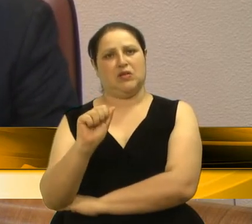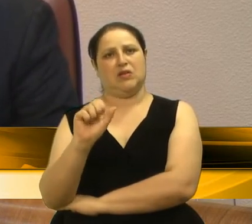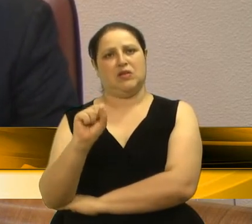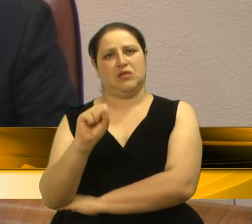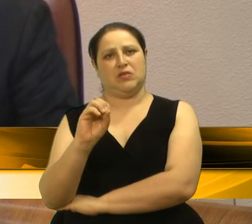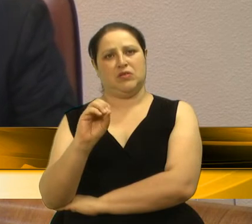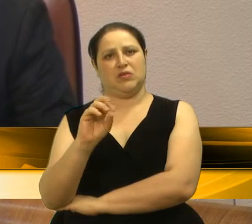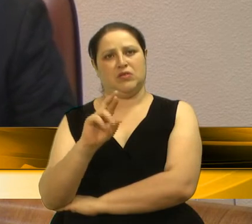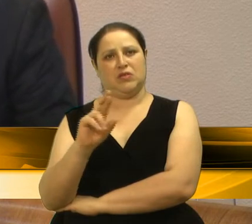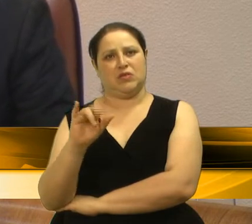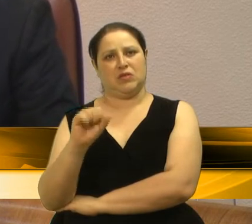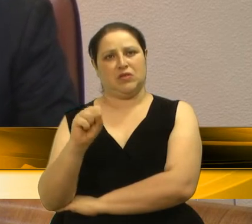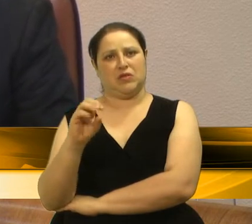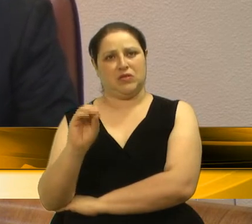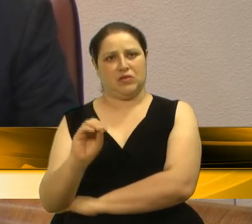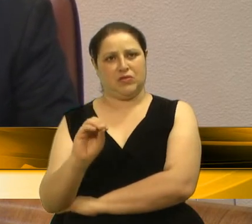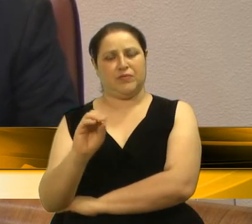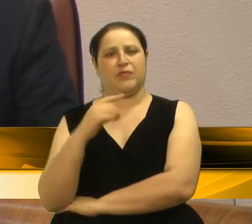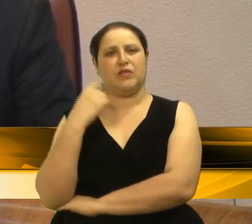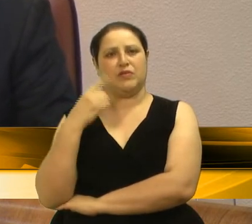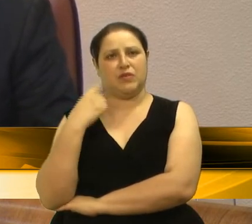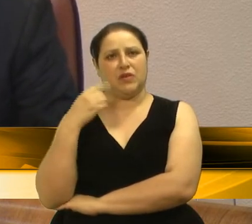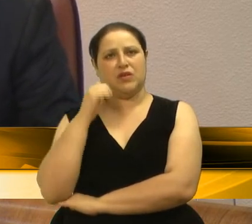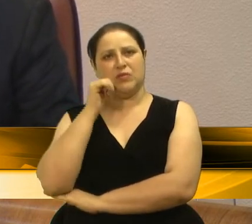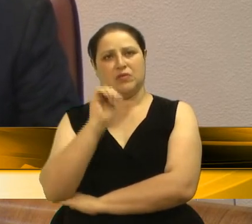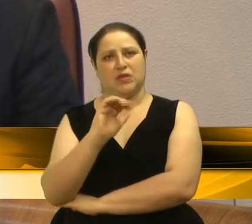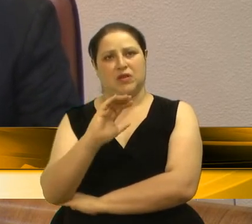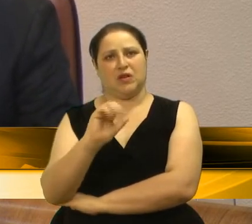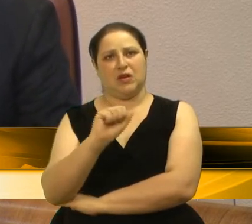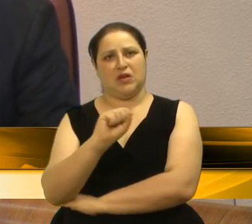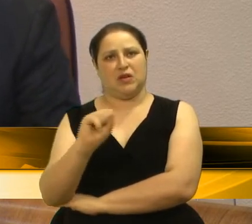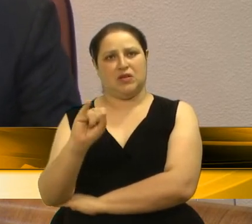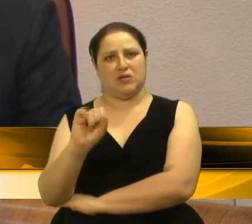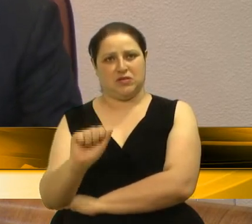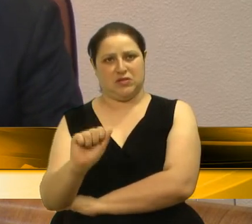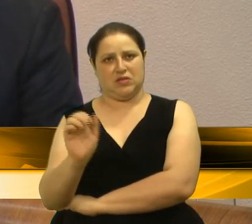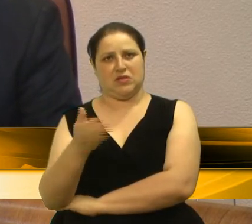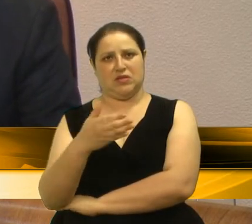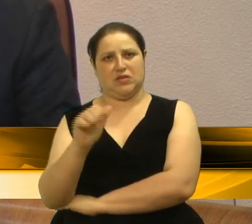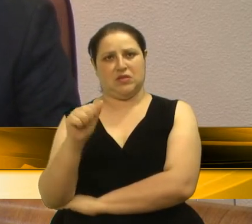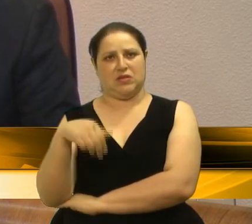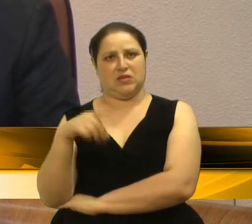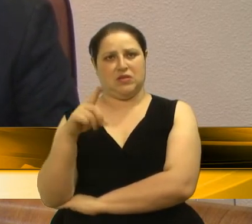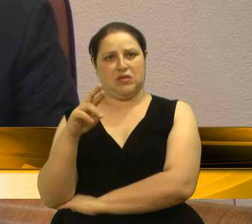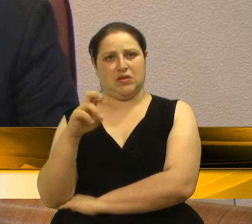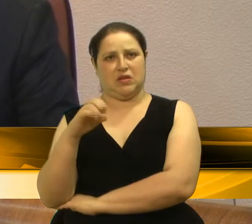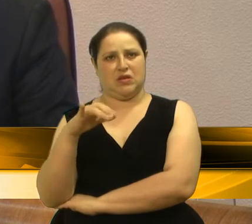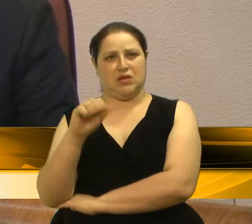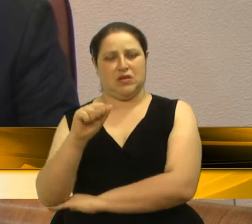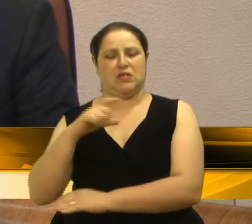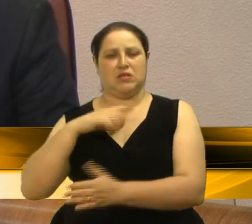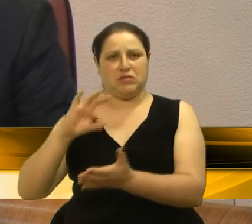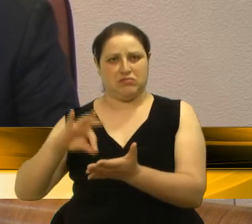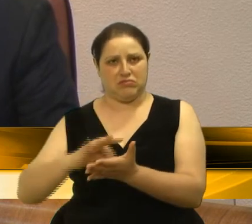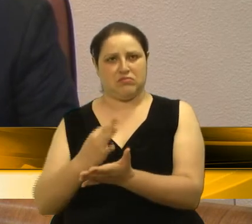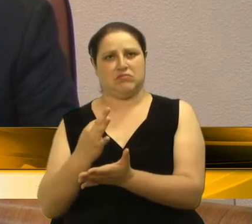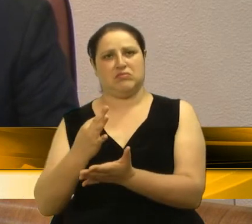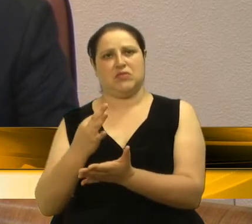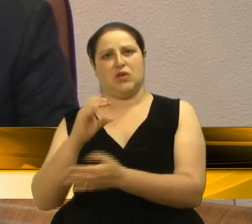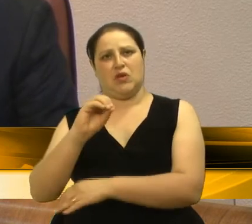Advogado Cássia Andréia Azevedo Cão, brasileira, advogada, inscrita na Ordem dos Advogados do Brasil, número RS sob o